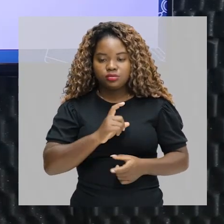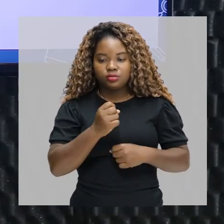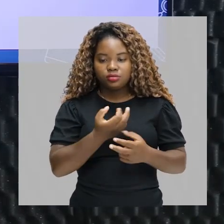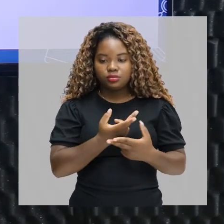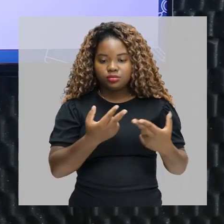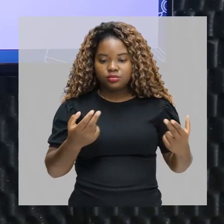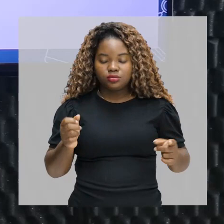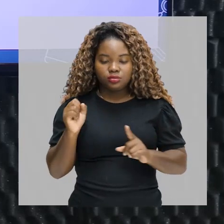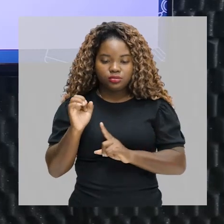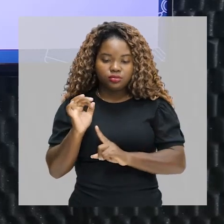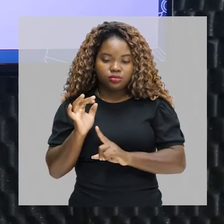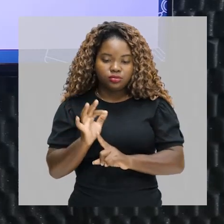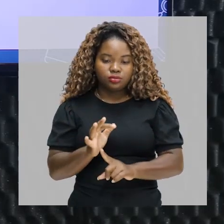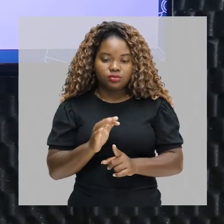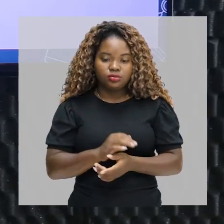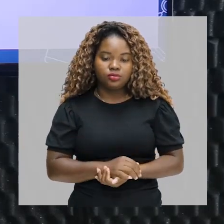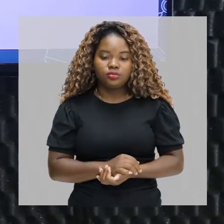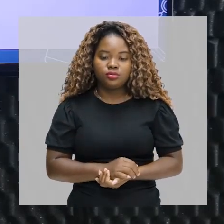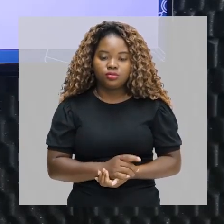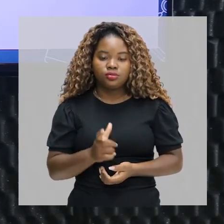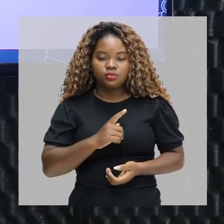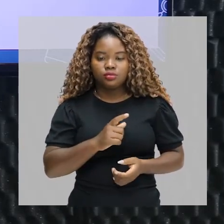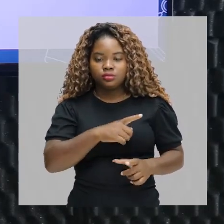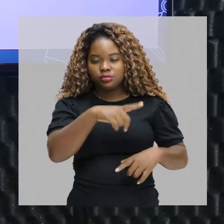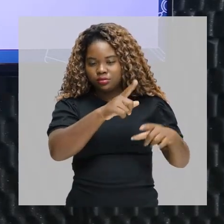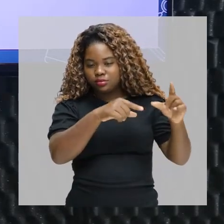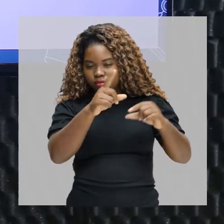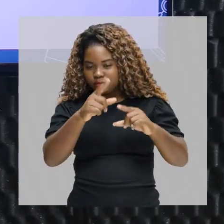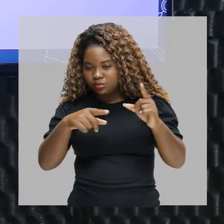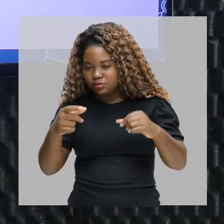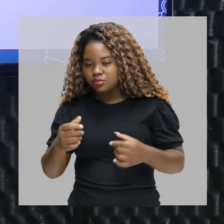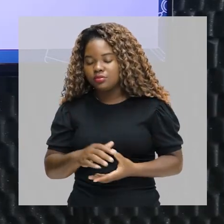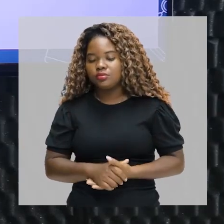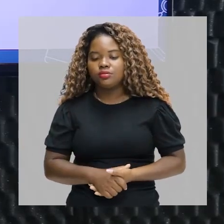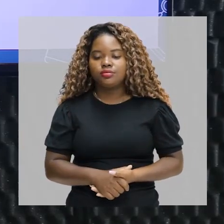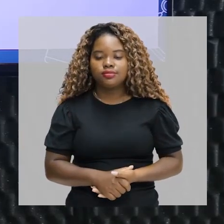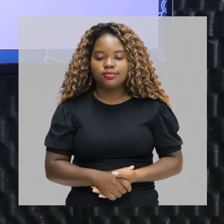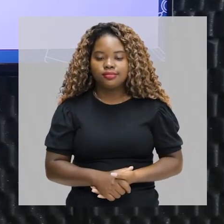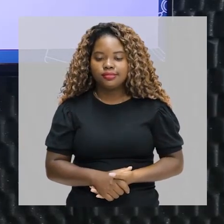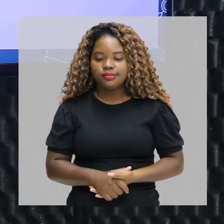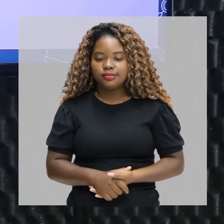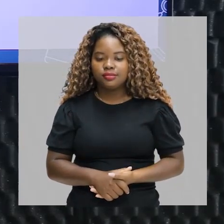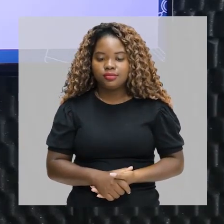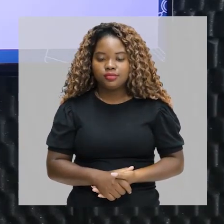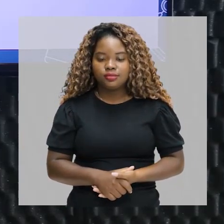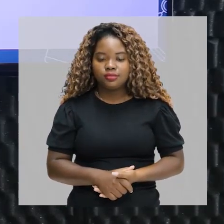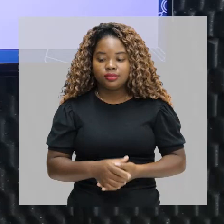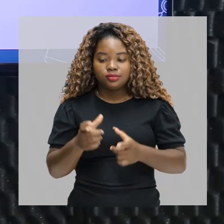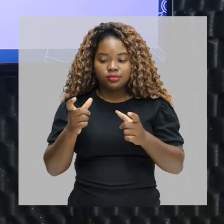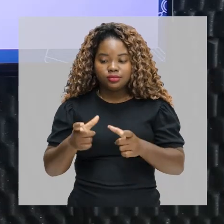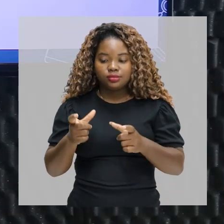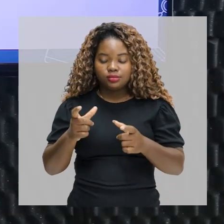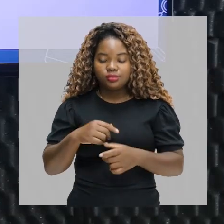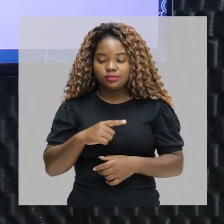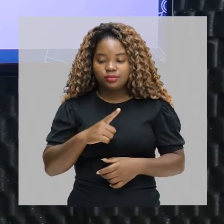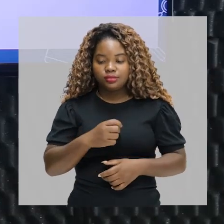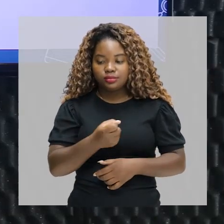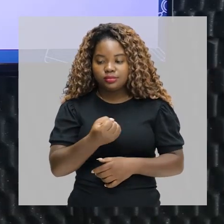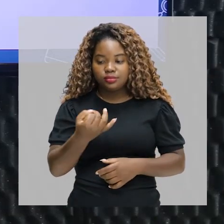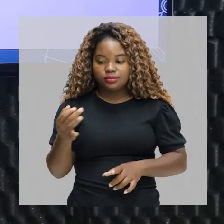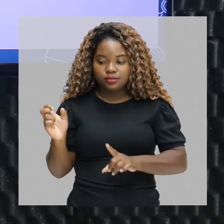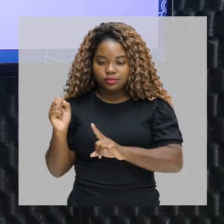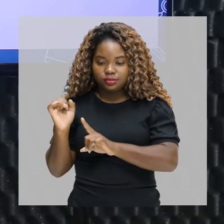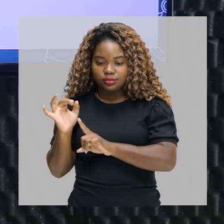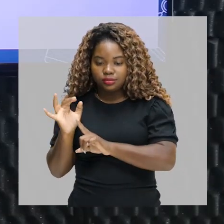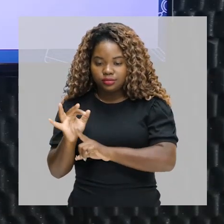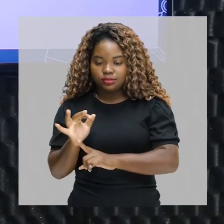gases, certo? São os berçários das estrelas, são as nebulosas que nós chamamos. Então, nesse local, como tem uma concentração muito